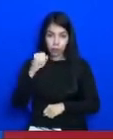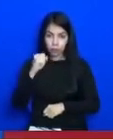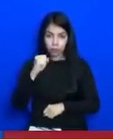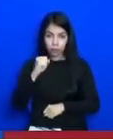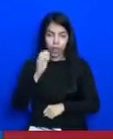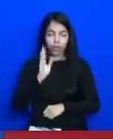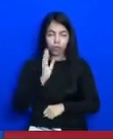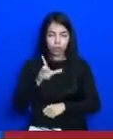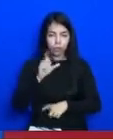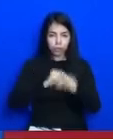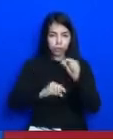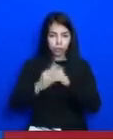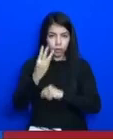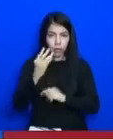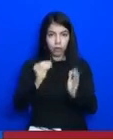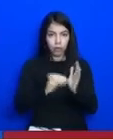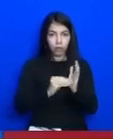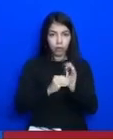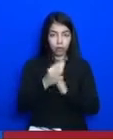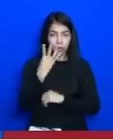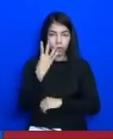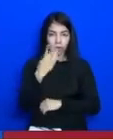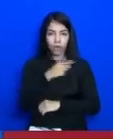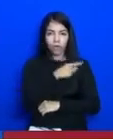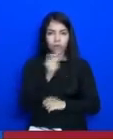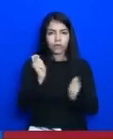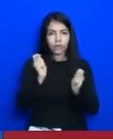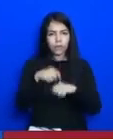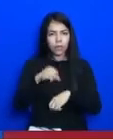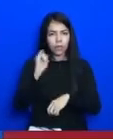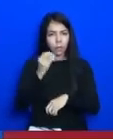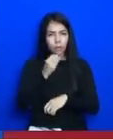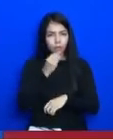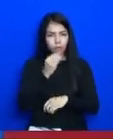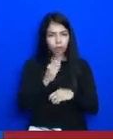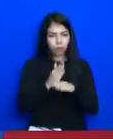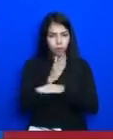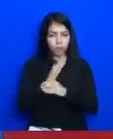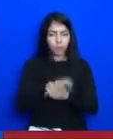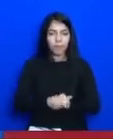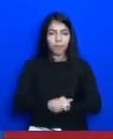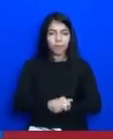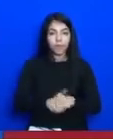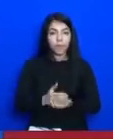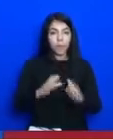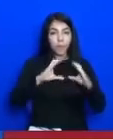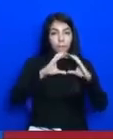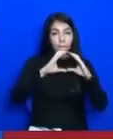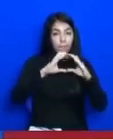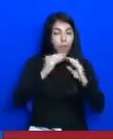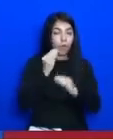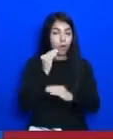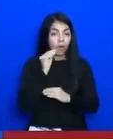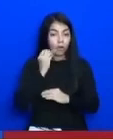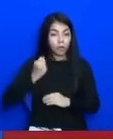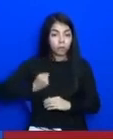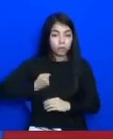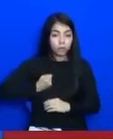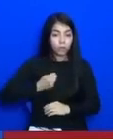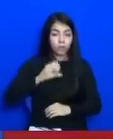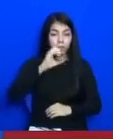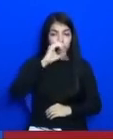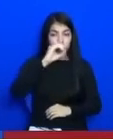3 números. Faltam 4. Você ainda tem chances. Bola rosa, número 06.